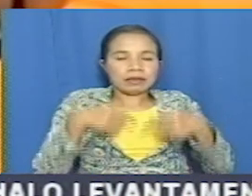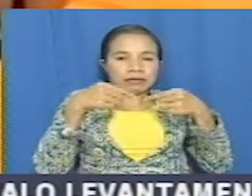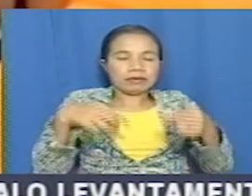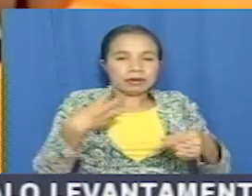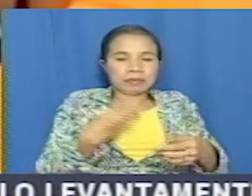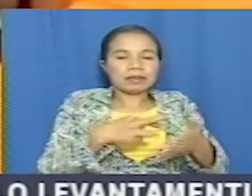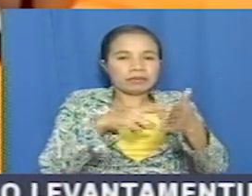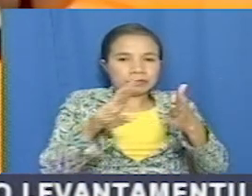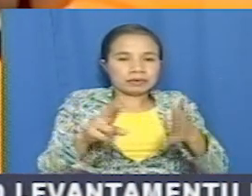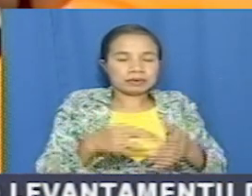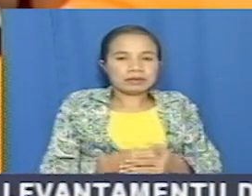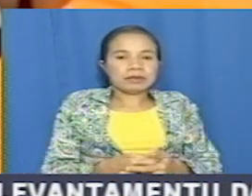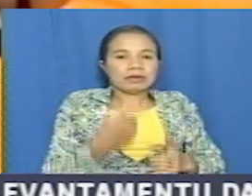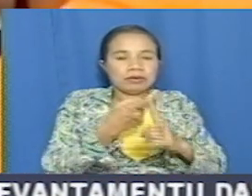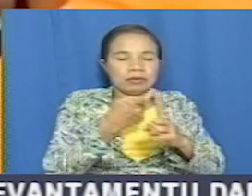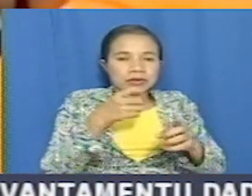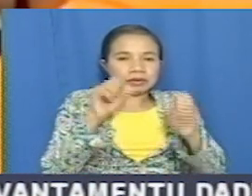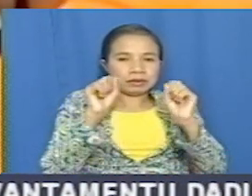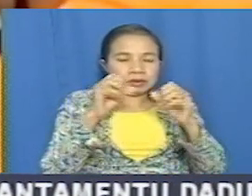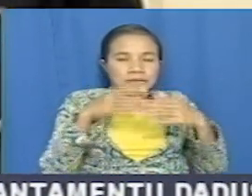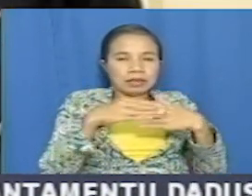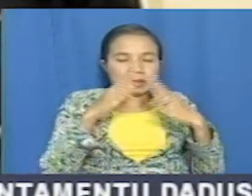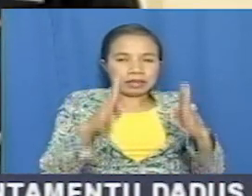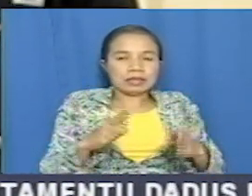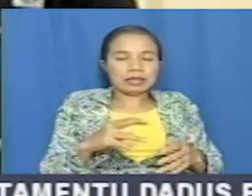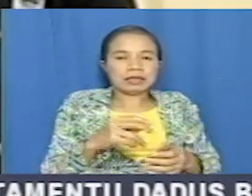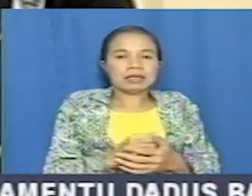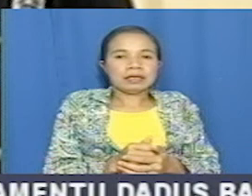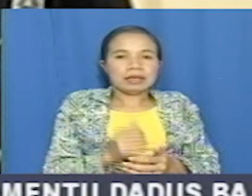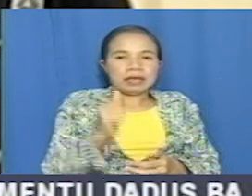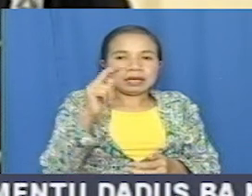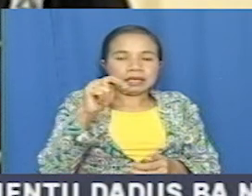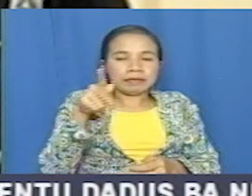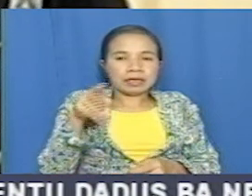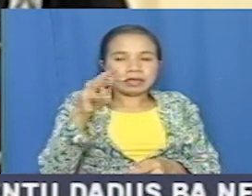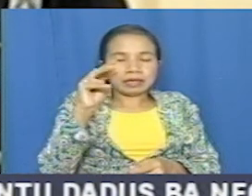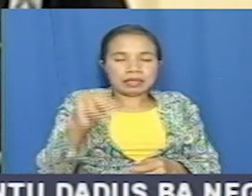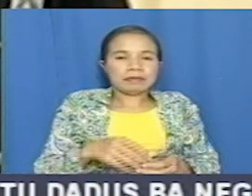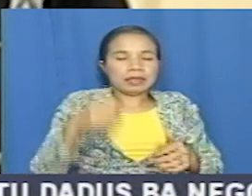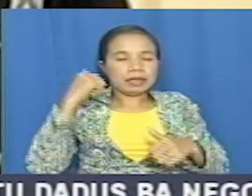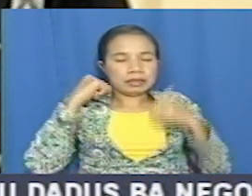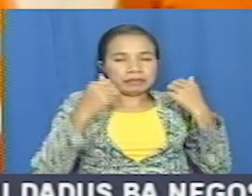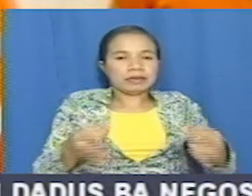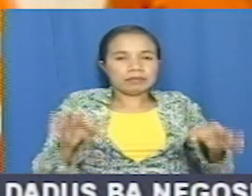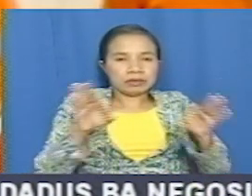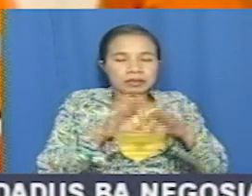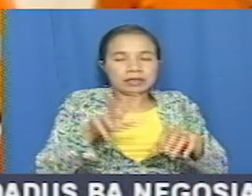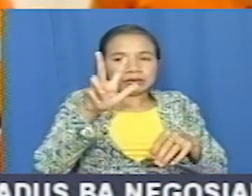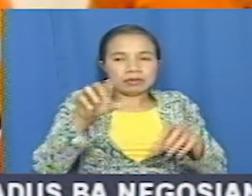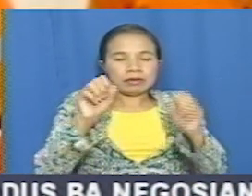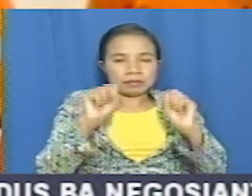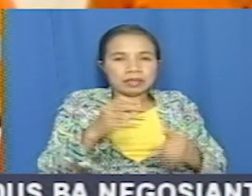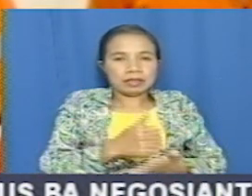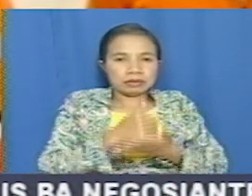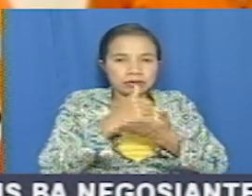aprovação relevante sirene beca maiusi autoridade nacional petróleo mineral hawano ina atividades principal tolu idene bela ajuda ami